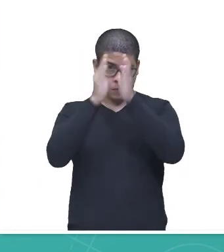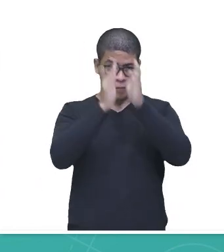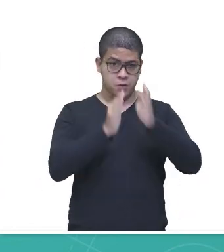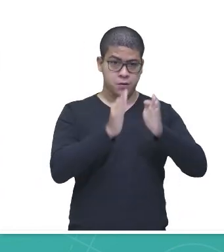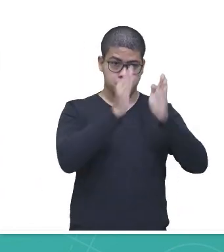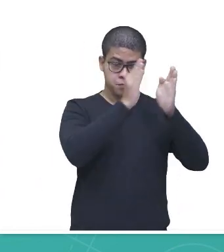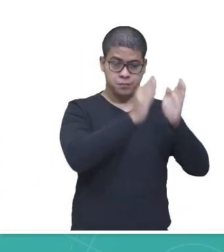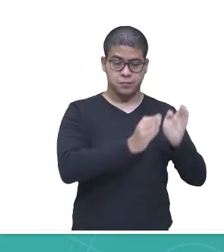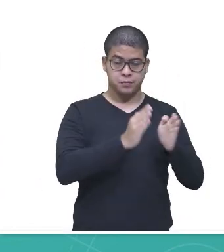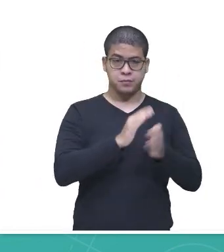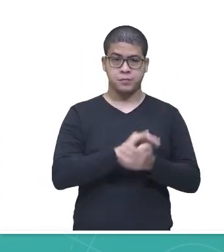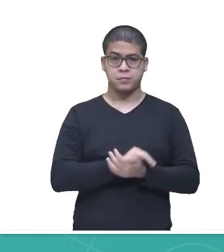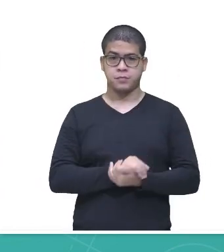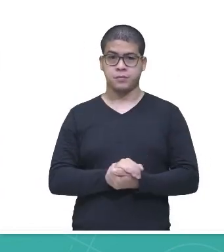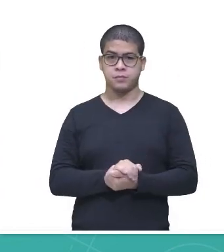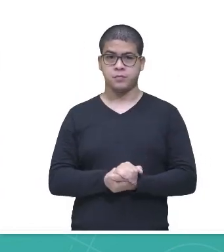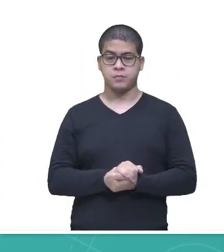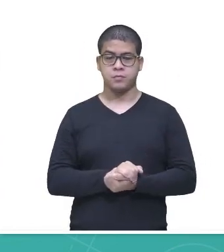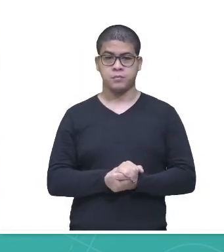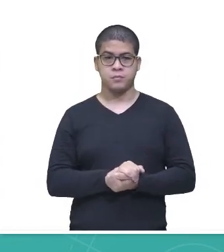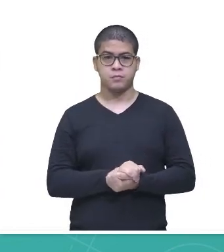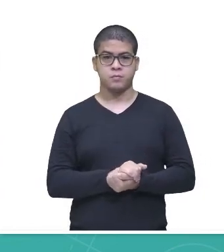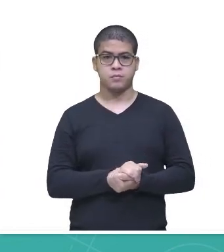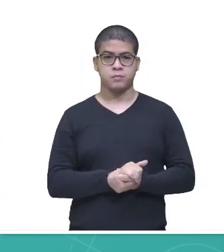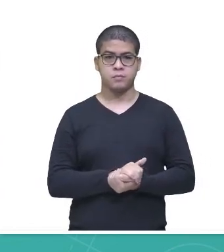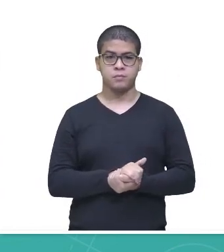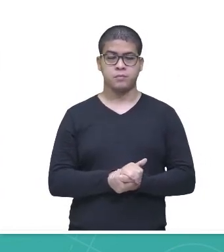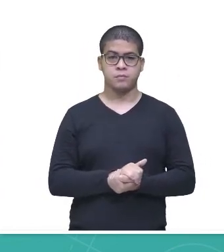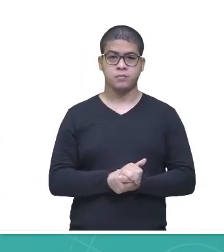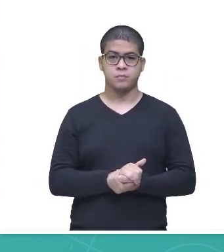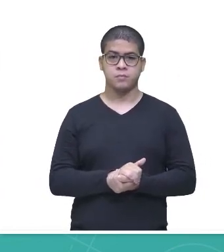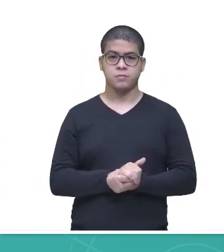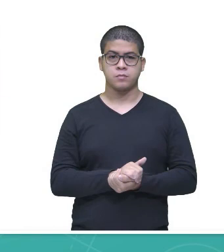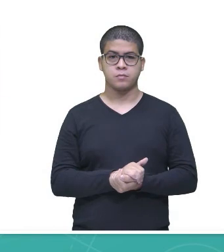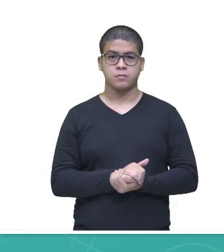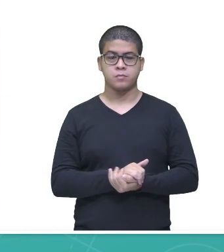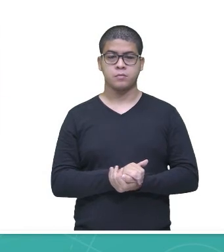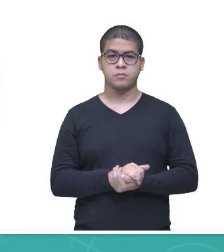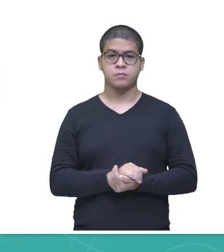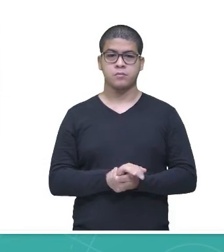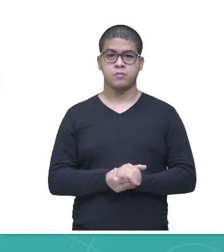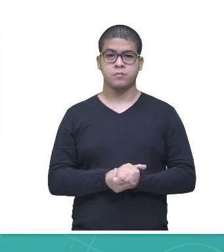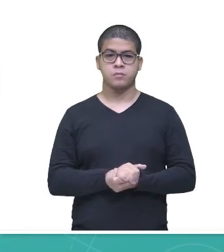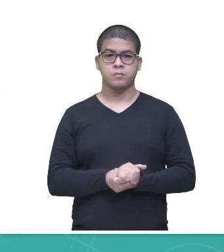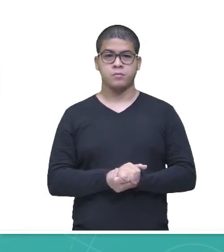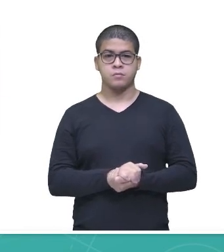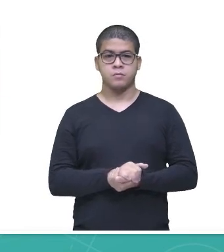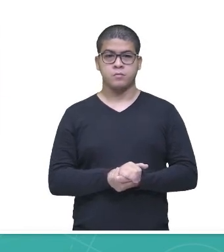com 28 graus. Vamos ver então quanto que dá essa soma.